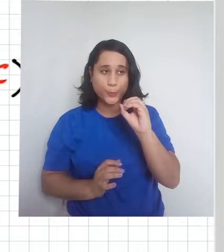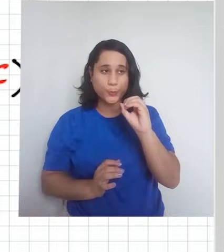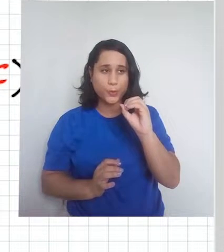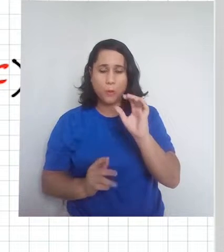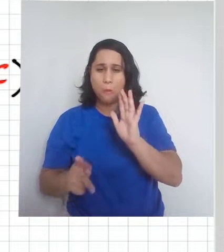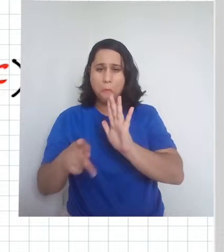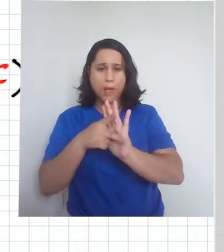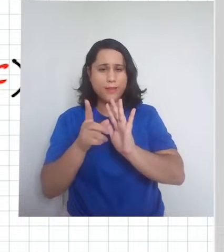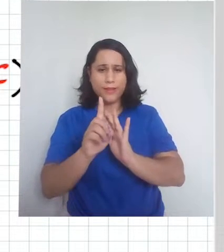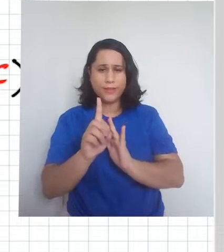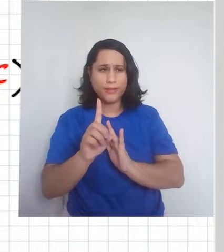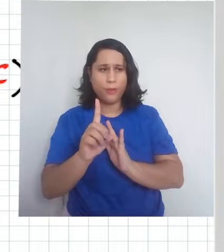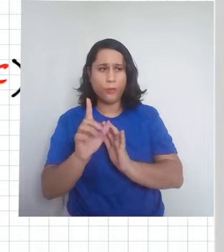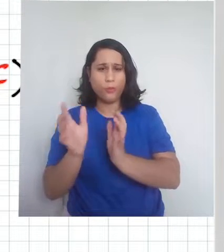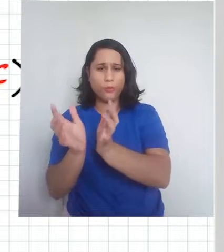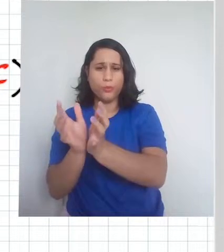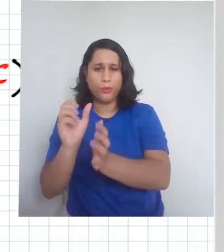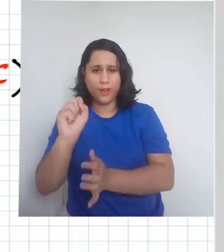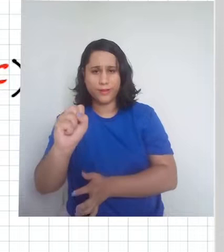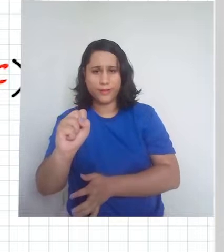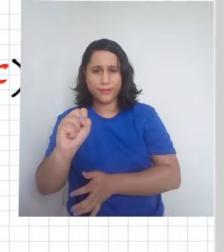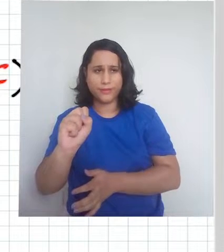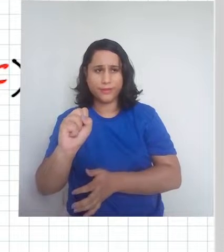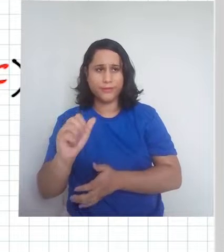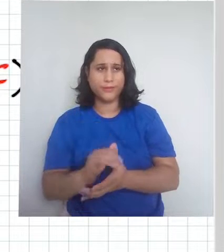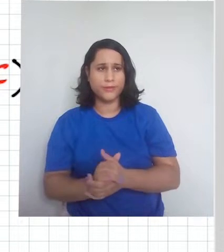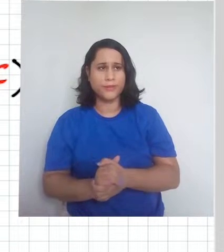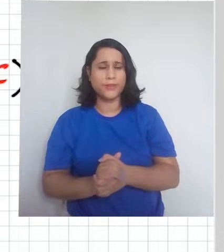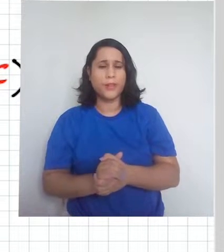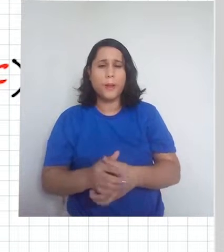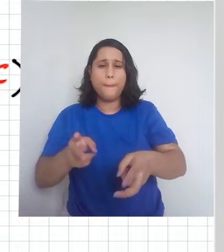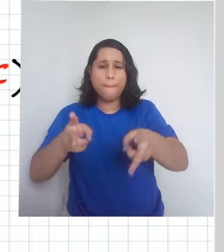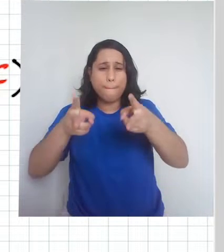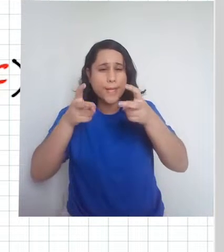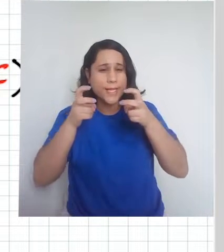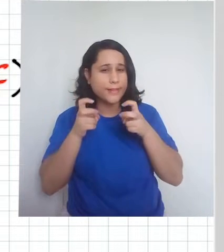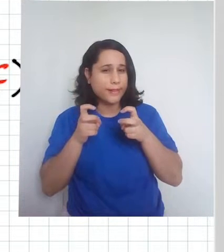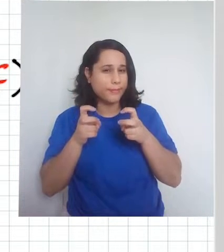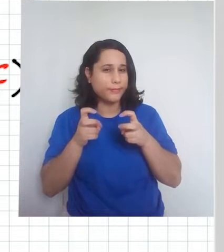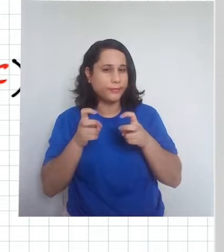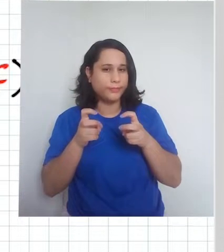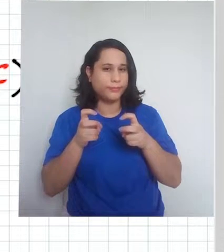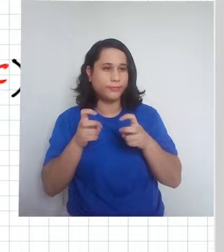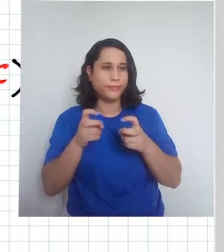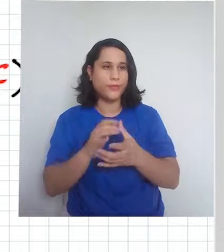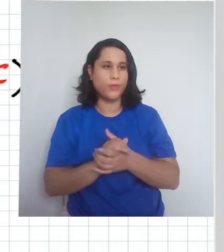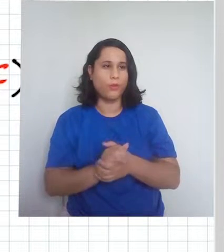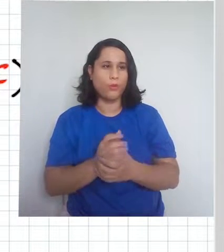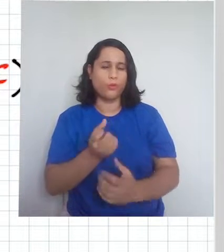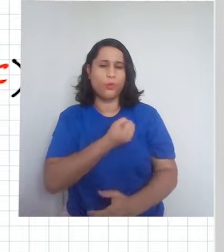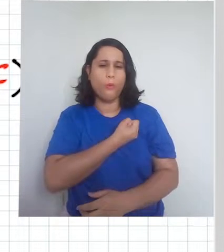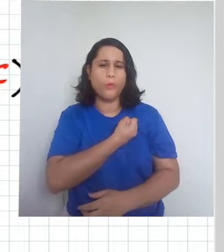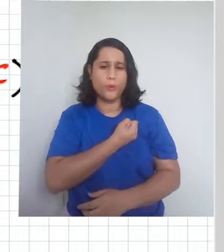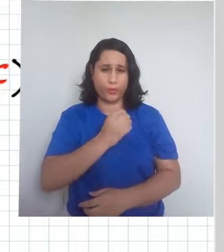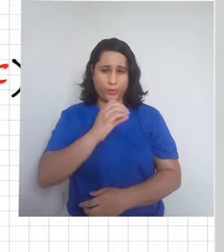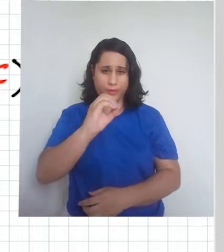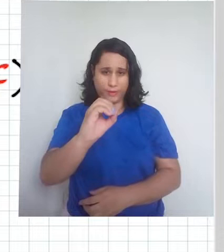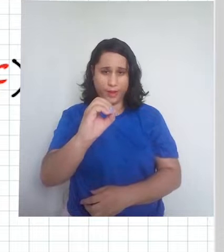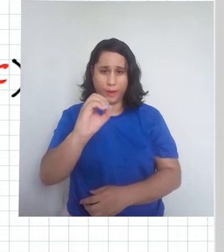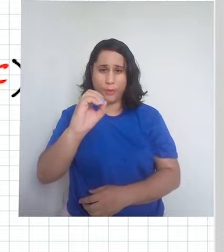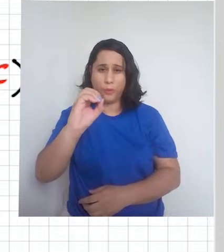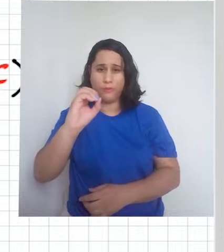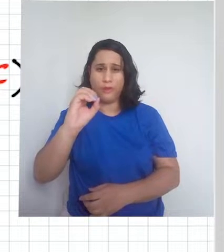não pertence a S. Perceba o seguinte, 0, ele pertence ali